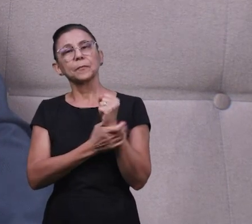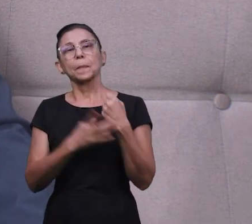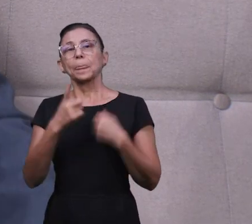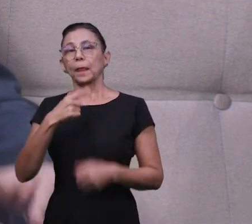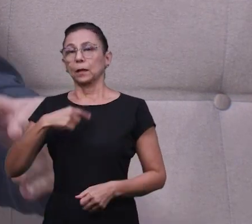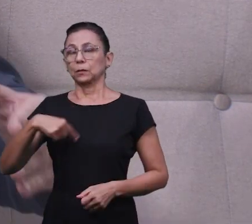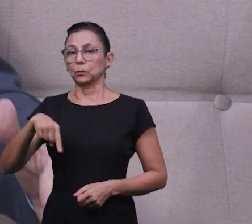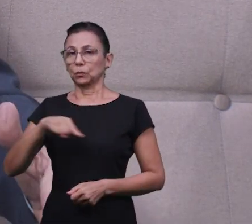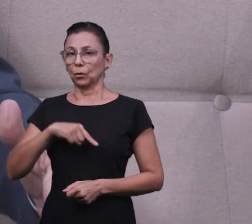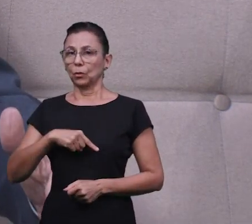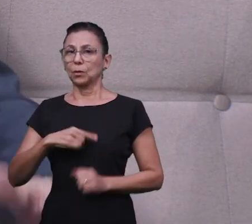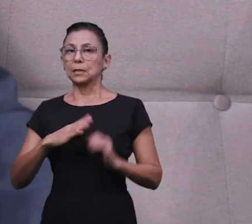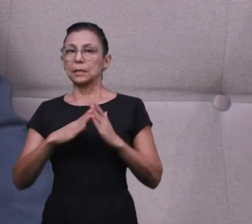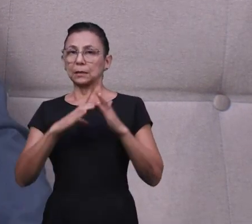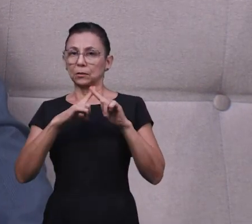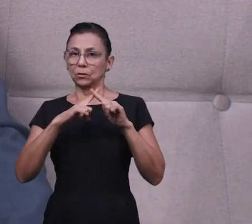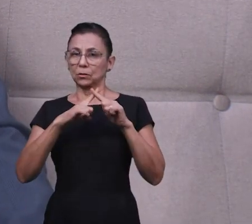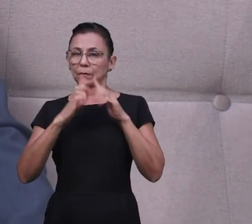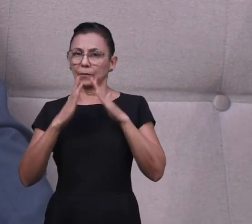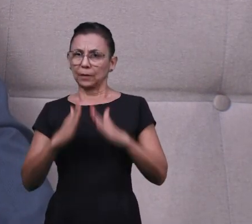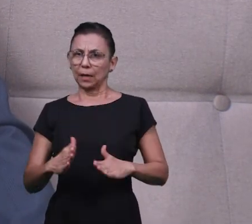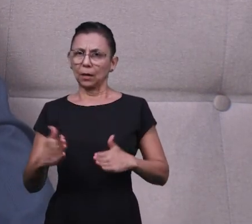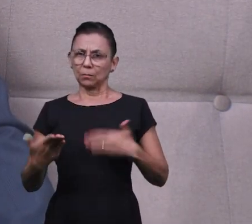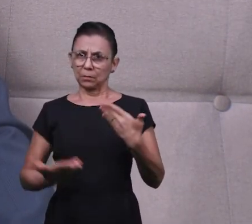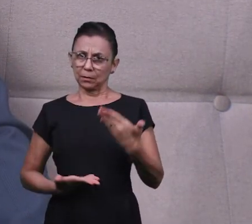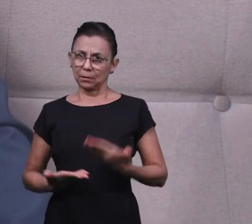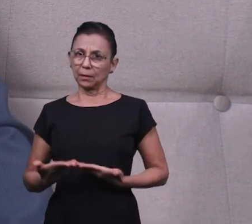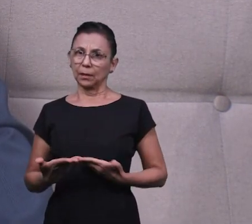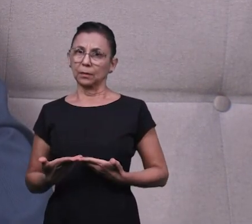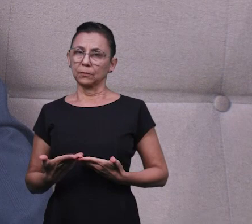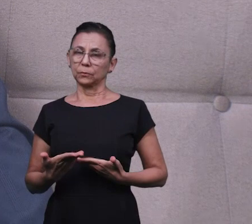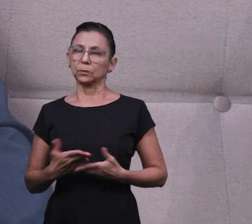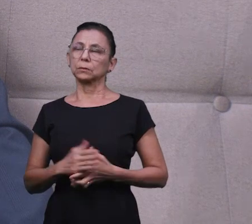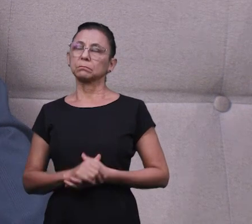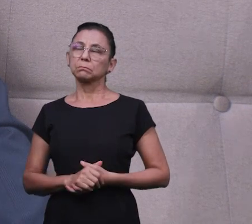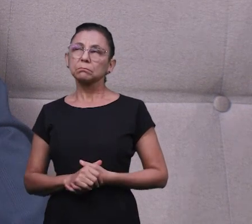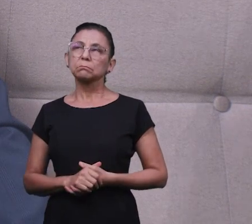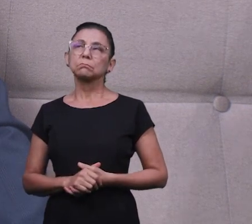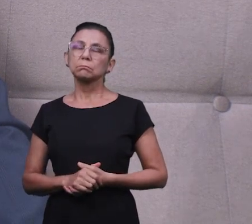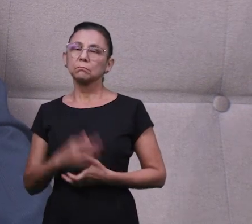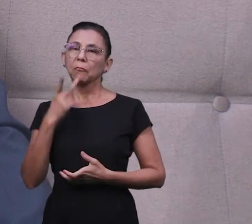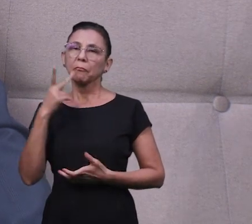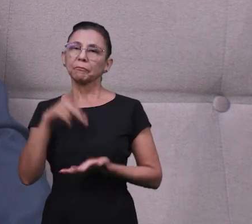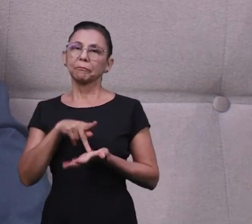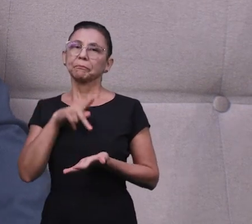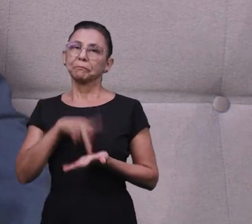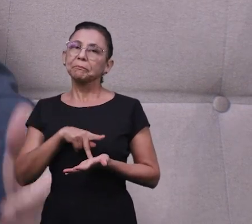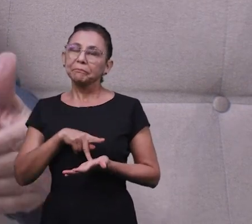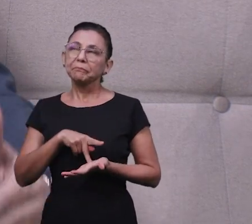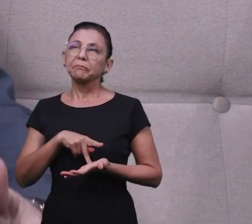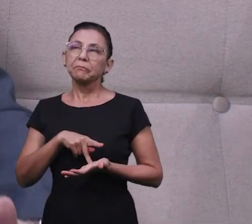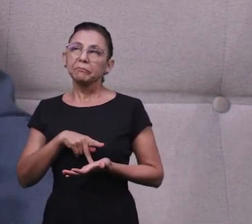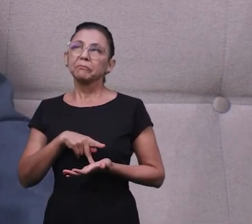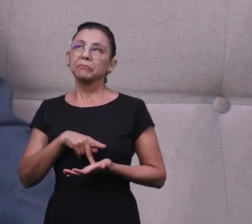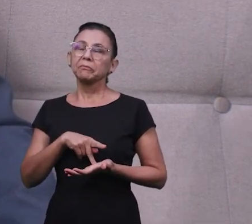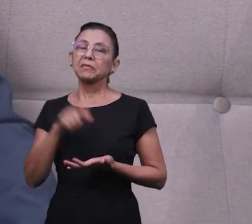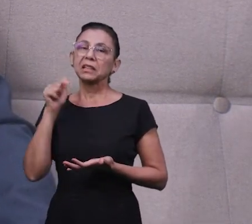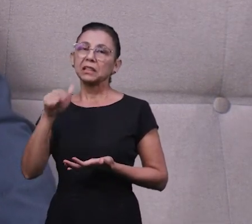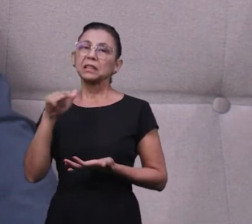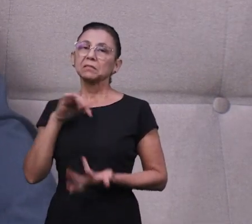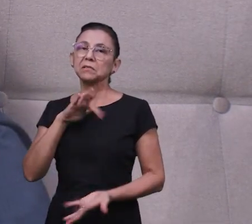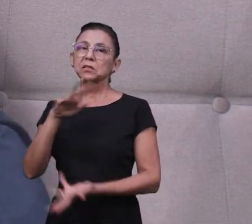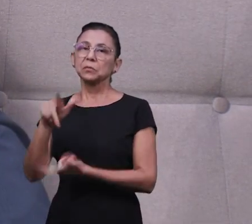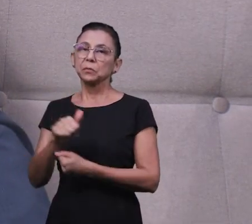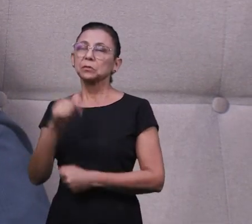fiel. Como membros da igreja fiel, podemos afirmar no Senhor que em meio ao deserto